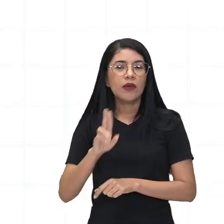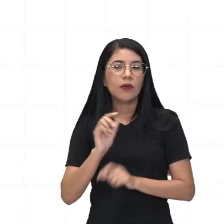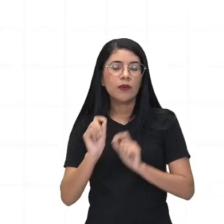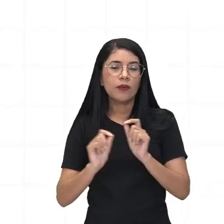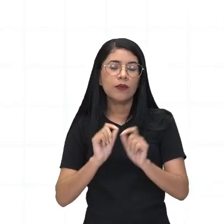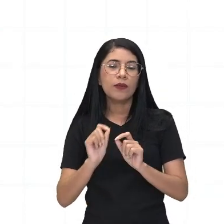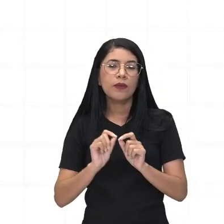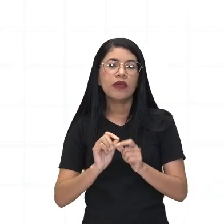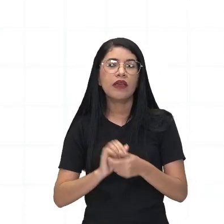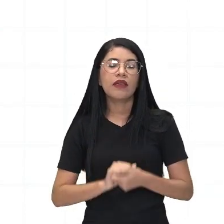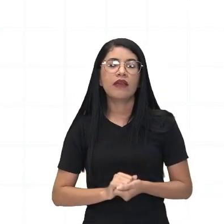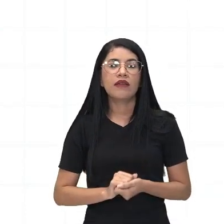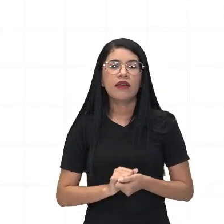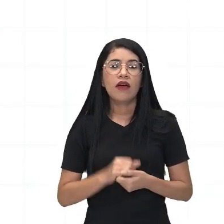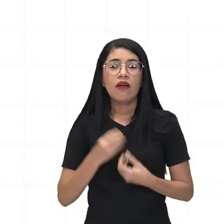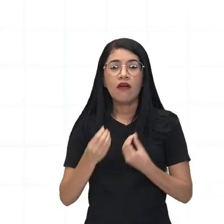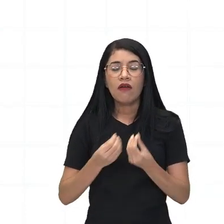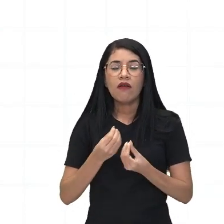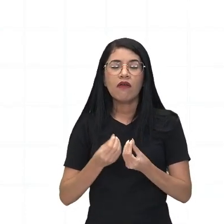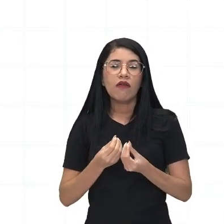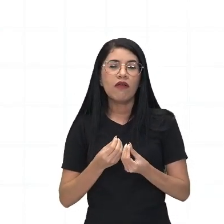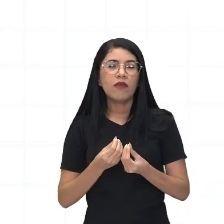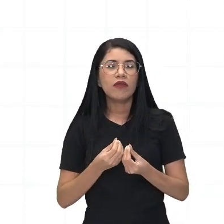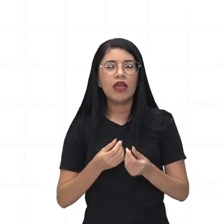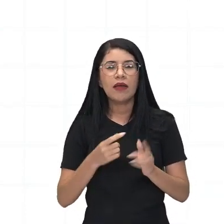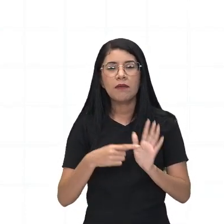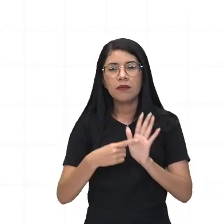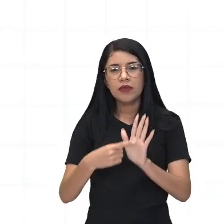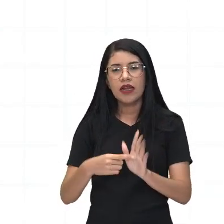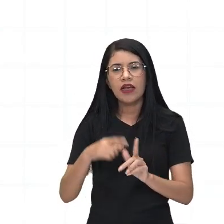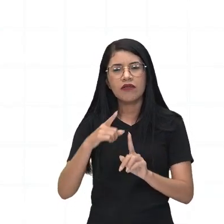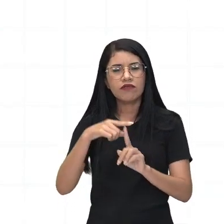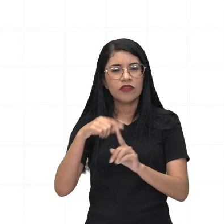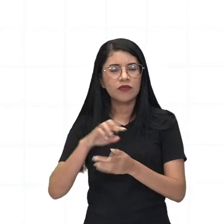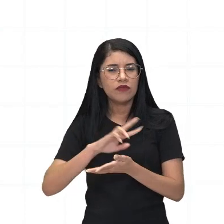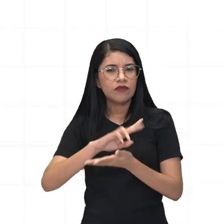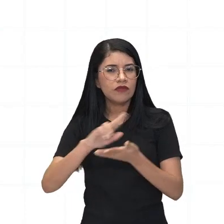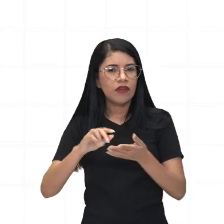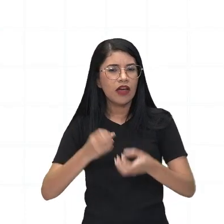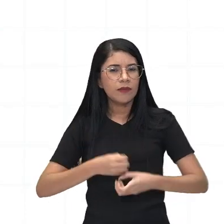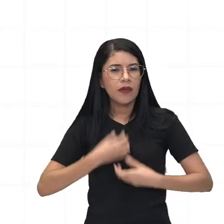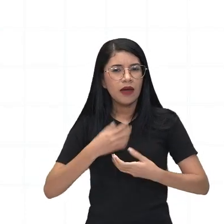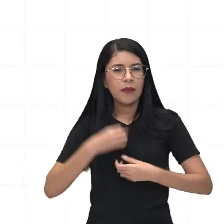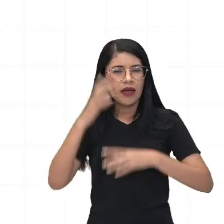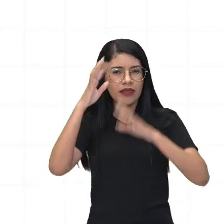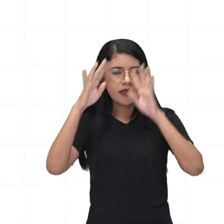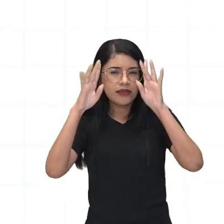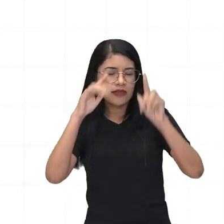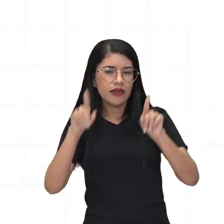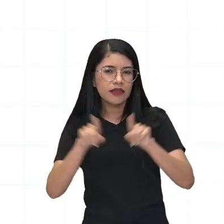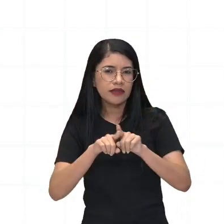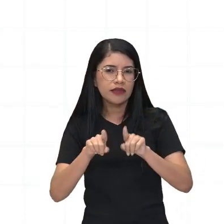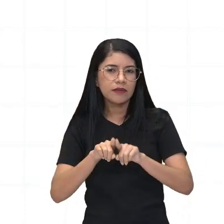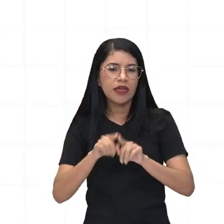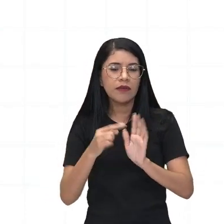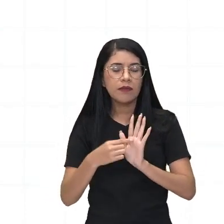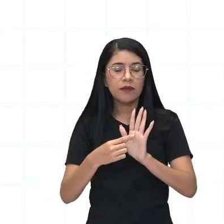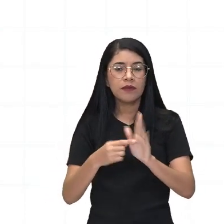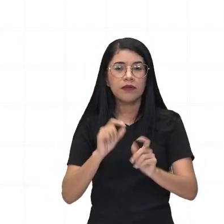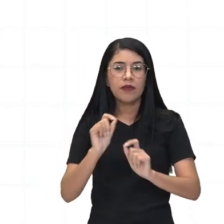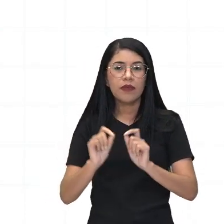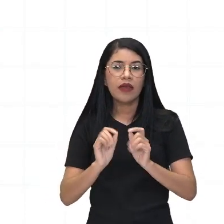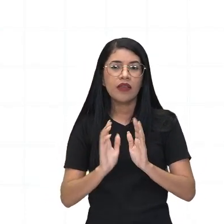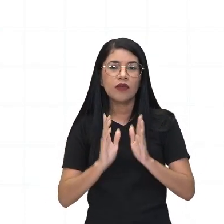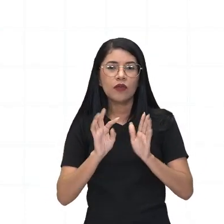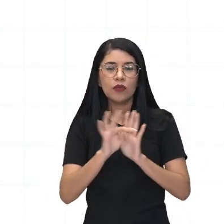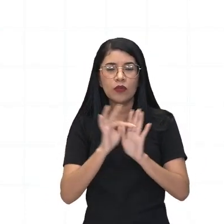busca novas formas ou formas diferenciadas de expressar as ideias que se quer trazer em